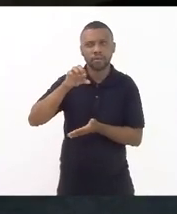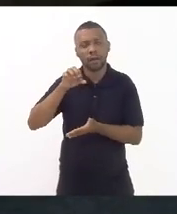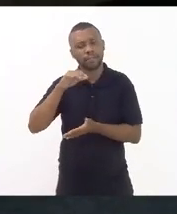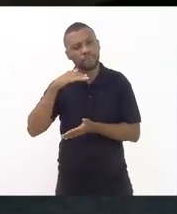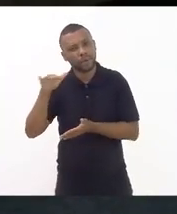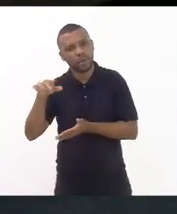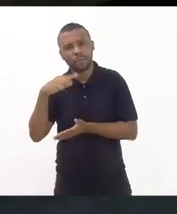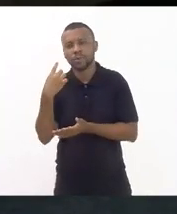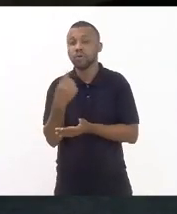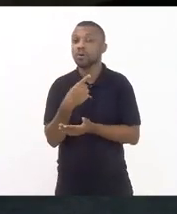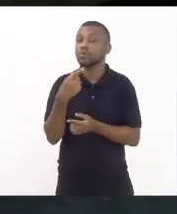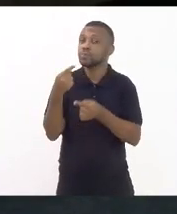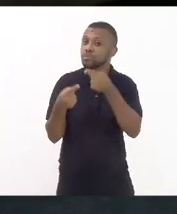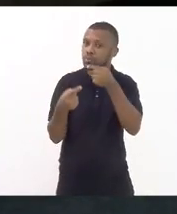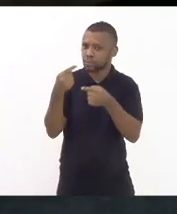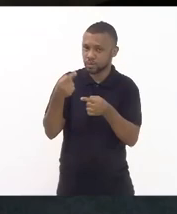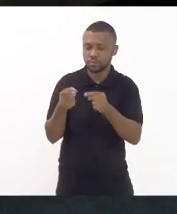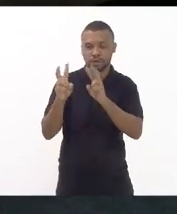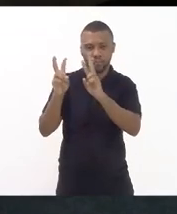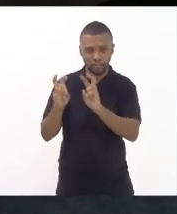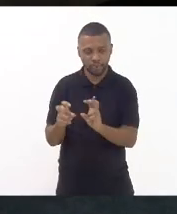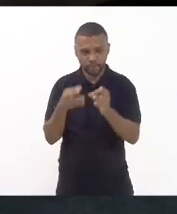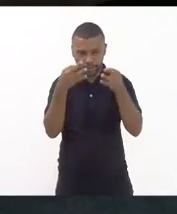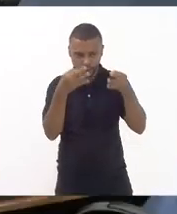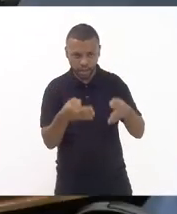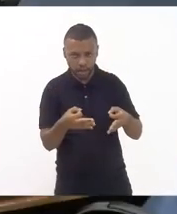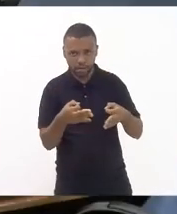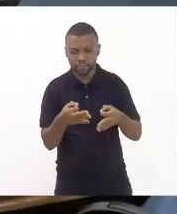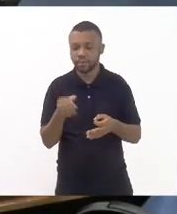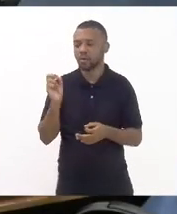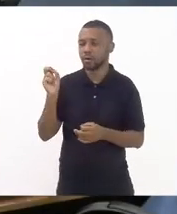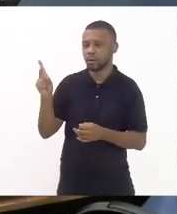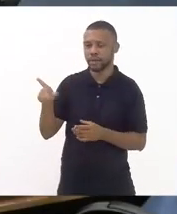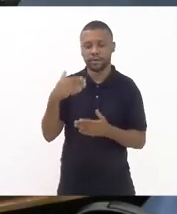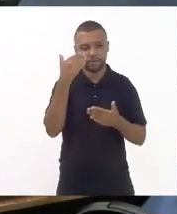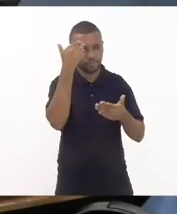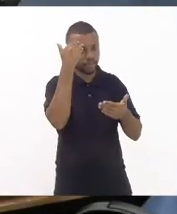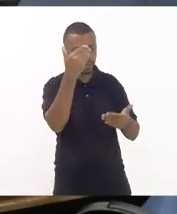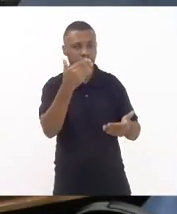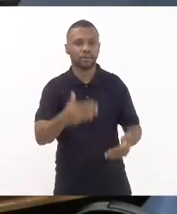discutirmos essa questão. Está certo assim, presidente? Ok. Obrigado.